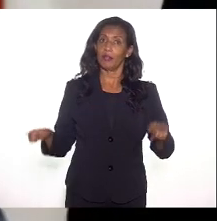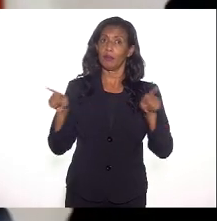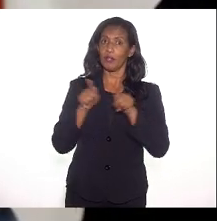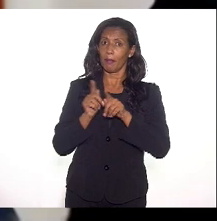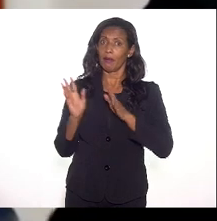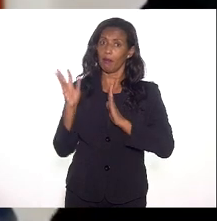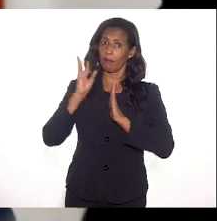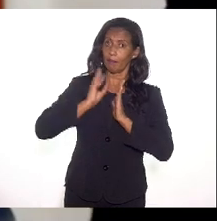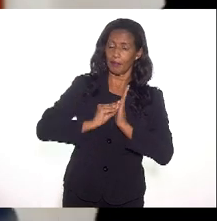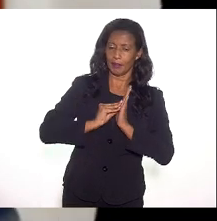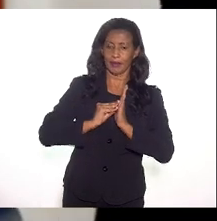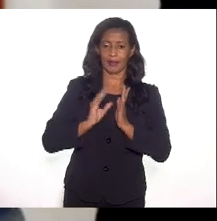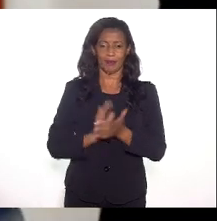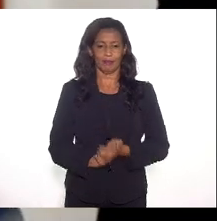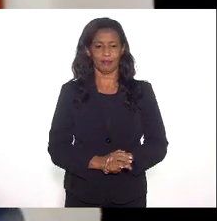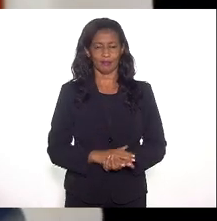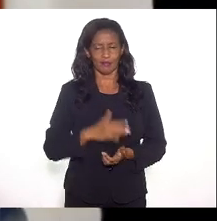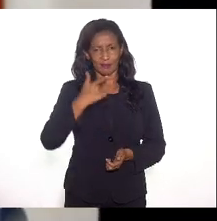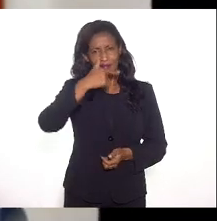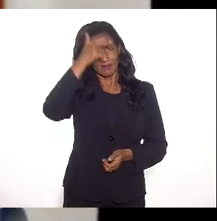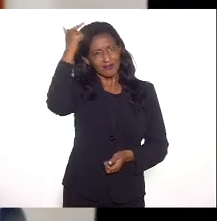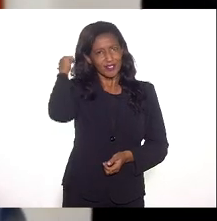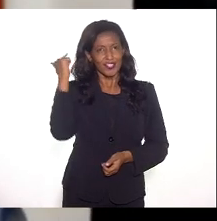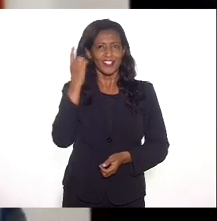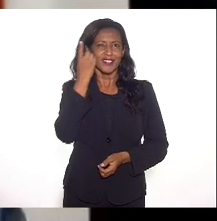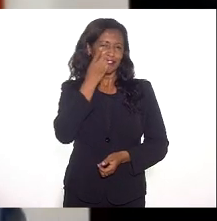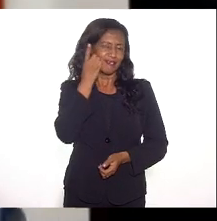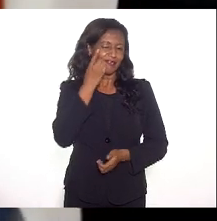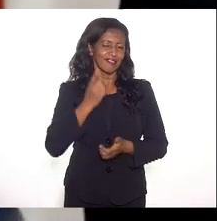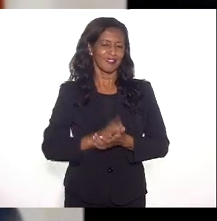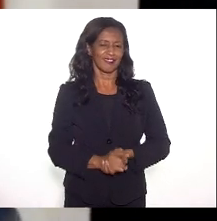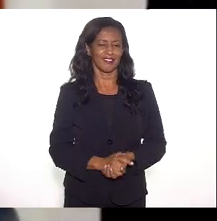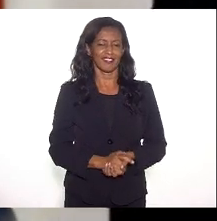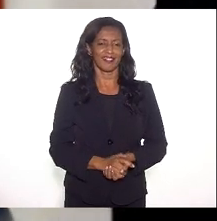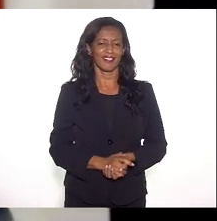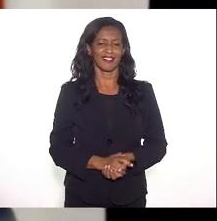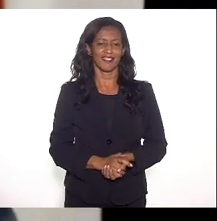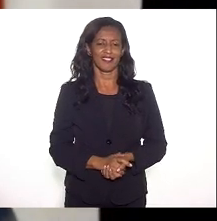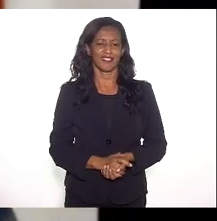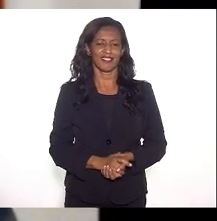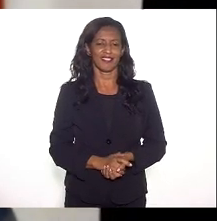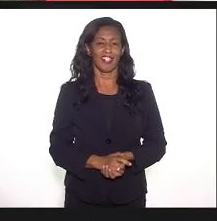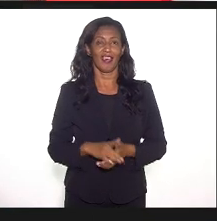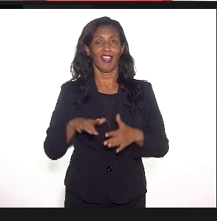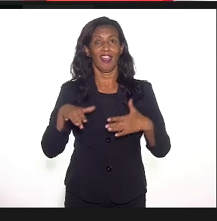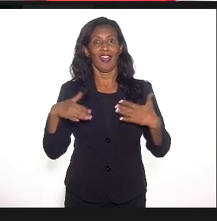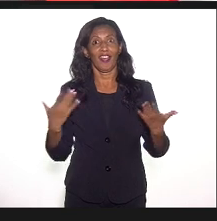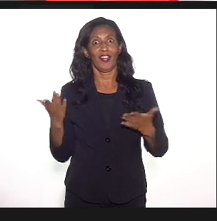implementar. Deputado Luiz... Antes tarde que mais tarde.